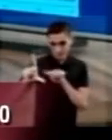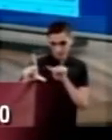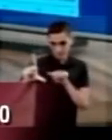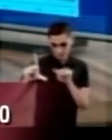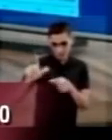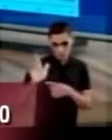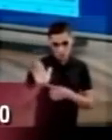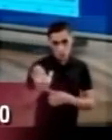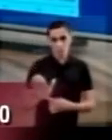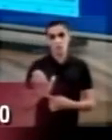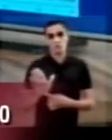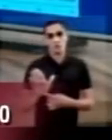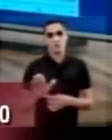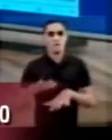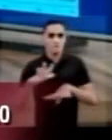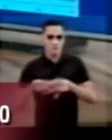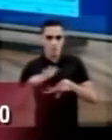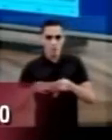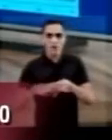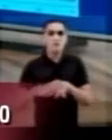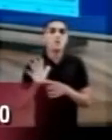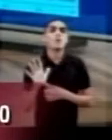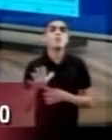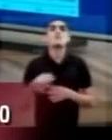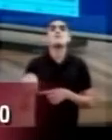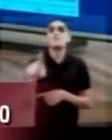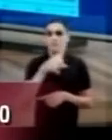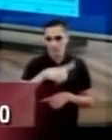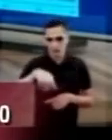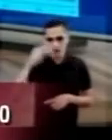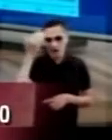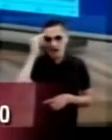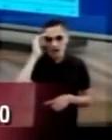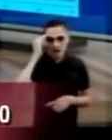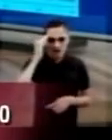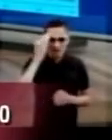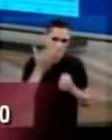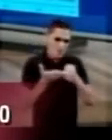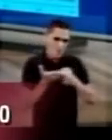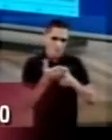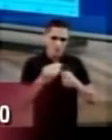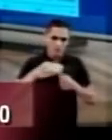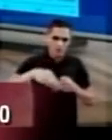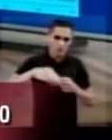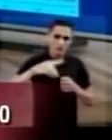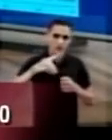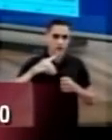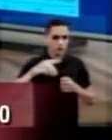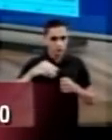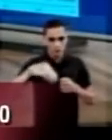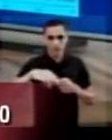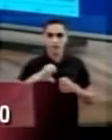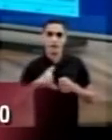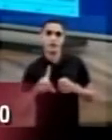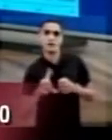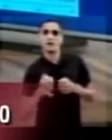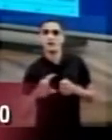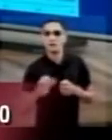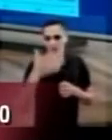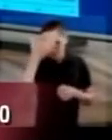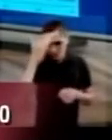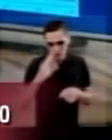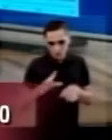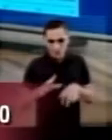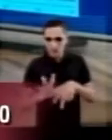essa matemática que eu coloquei para vocês, da média de contaminados por Covid. Não precisa ser